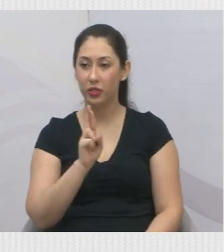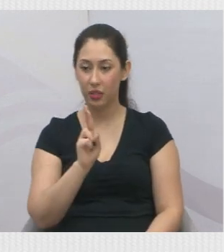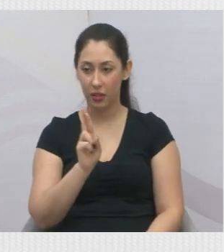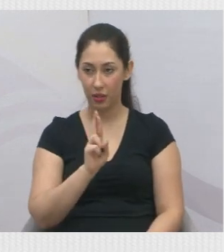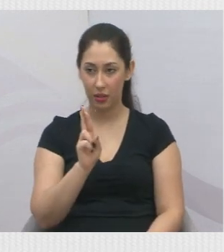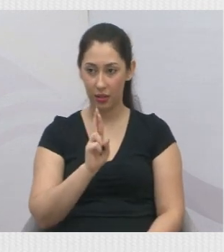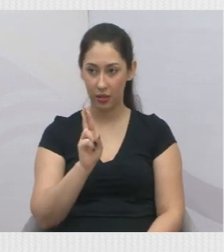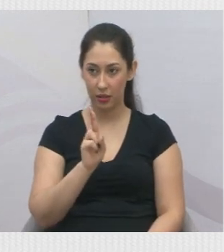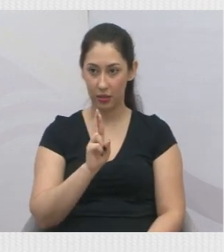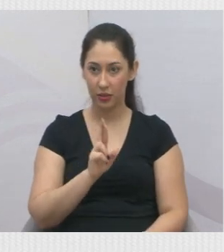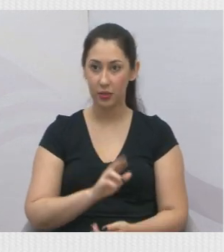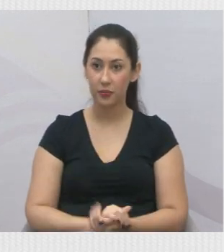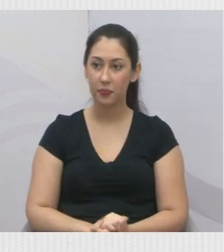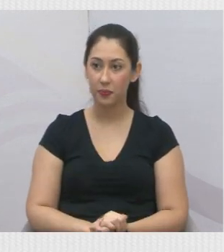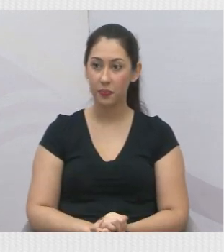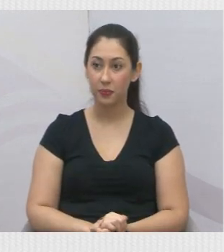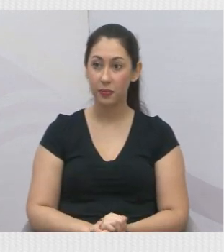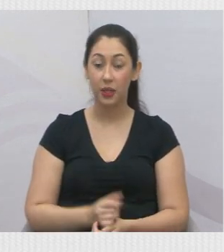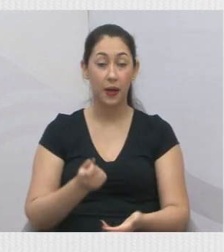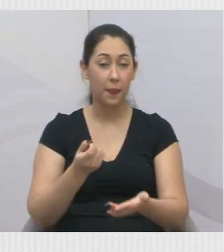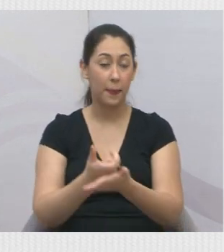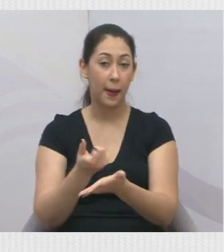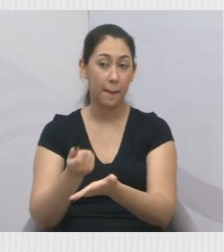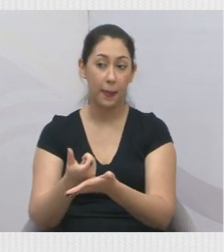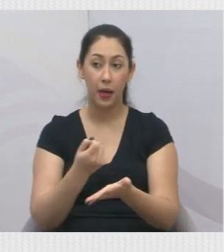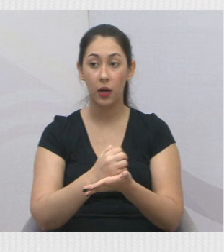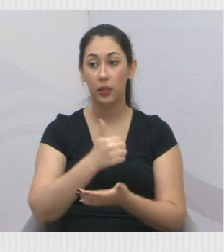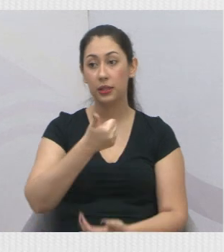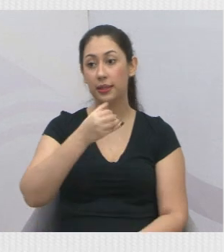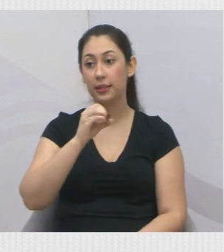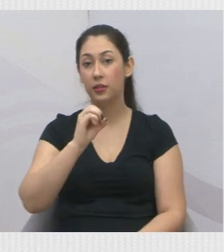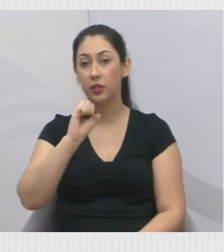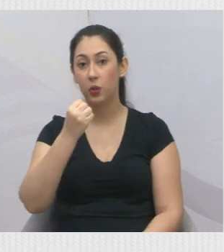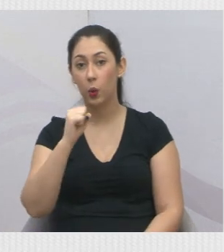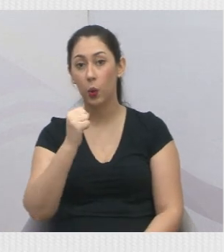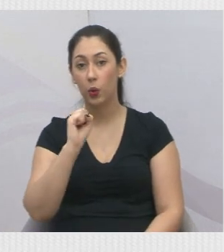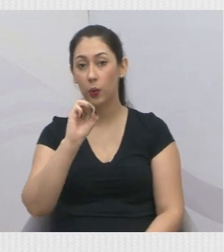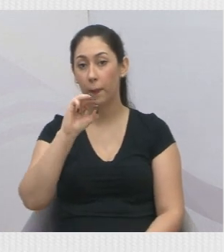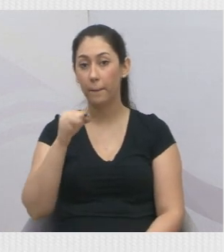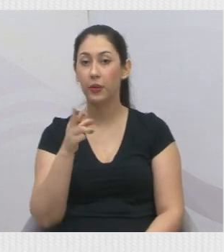R$ 137.684.000, meta orçada por essa casa, e gastos ocorridos em